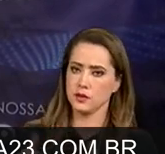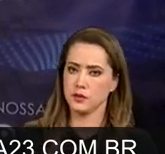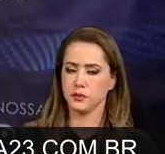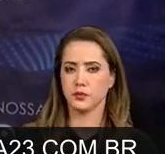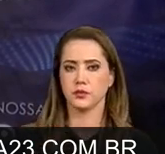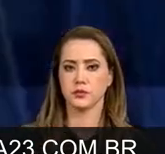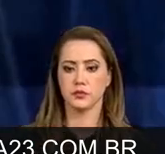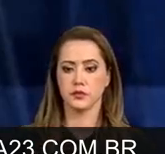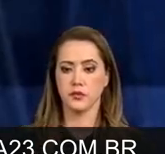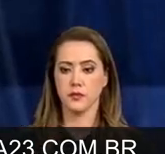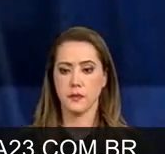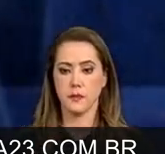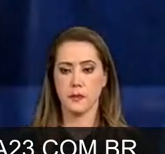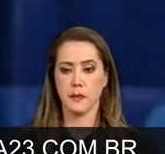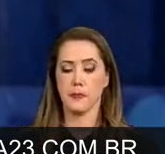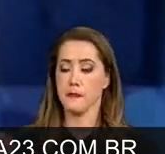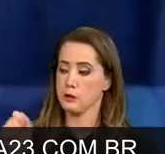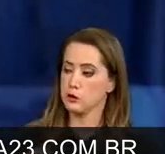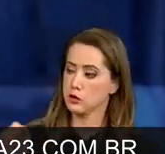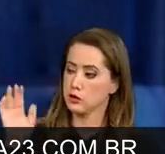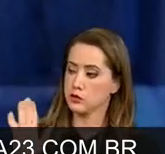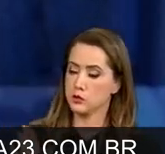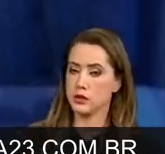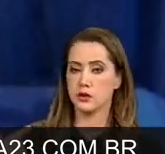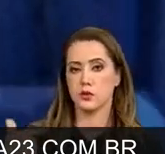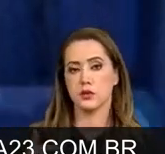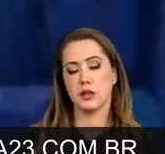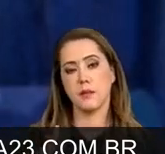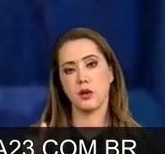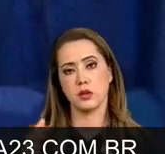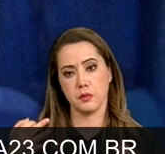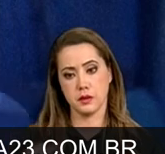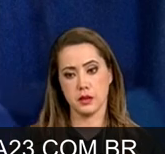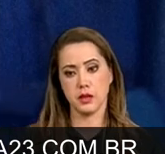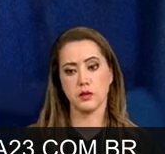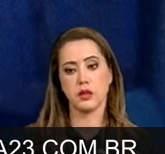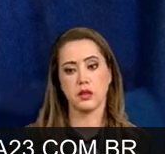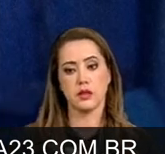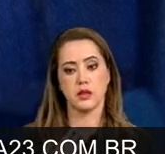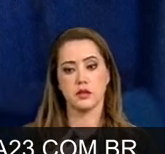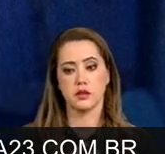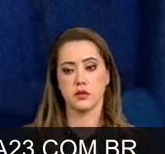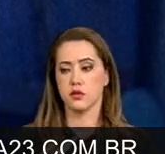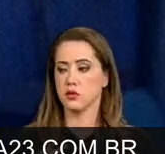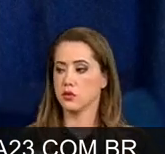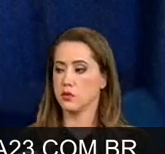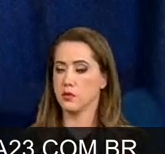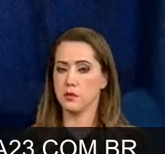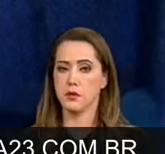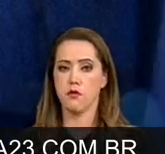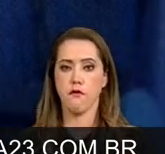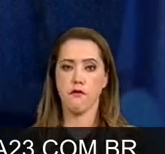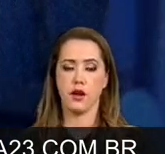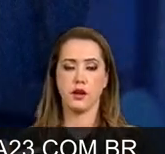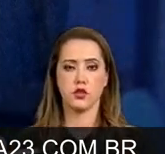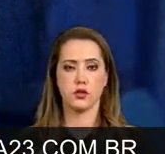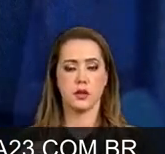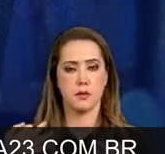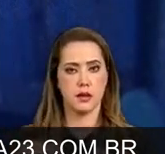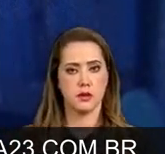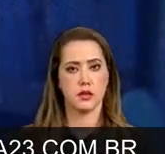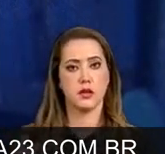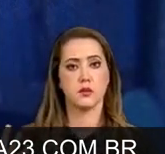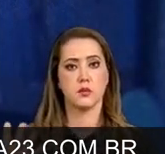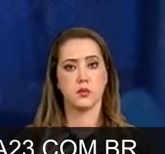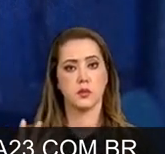de trabalho. A Associação Brasileira do Trabalho Temporário prevê a criação de 470 mil vagas temporárias para o